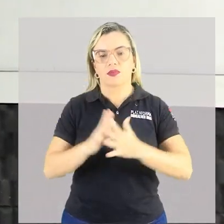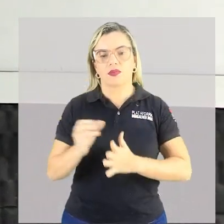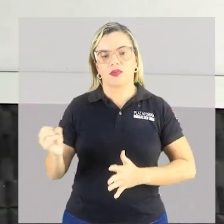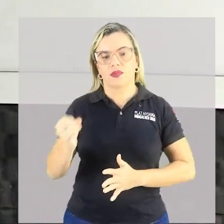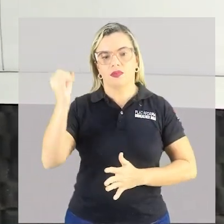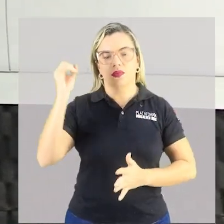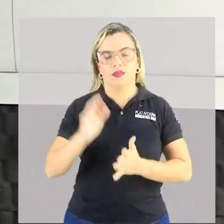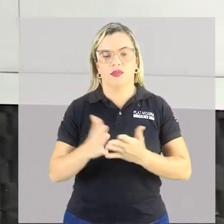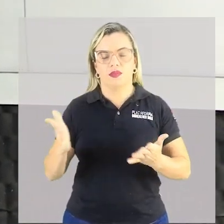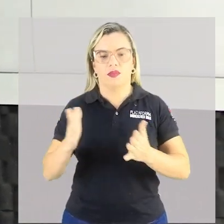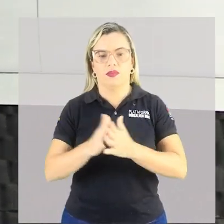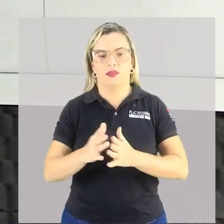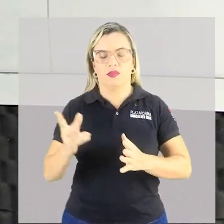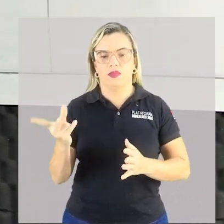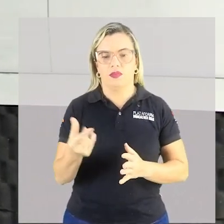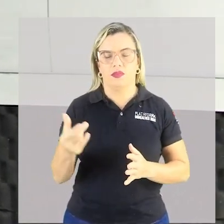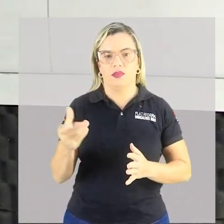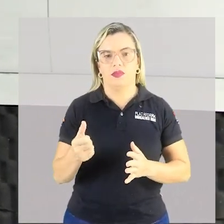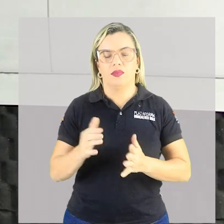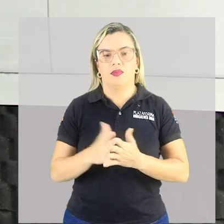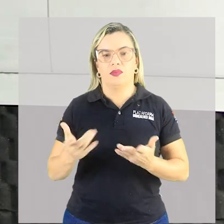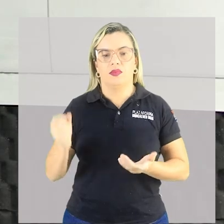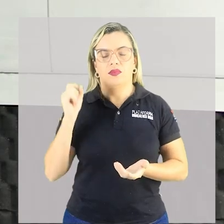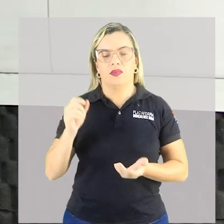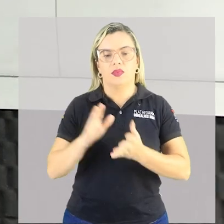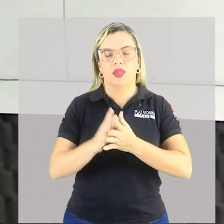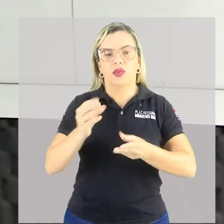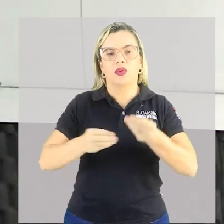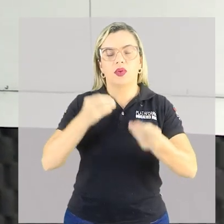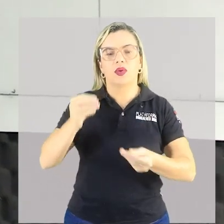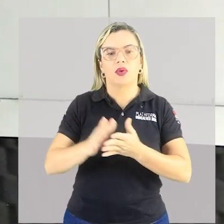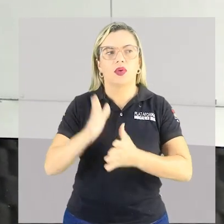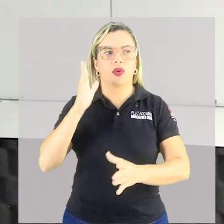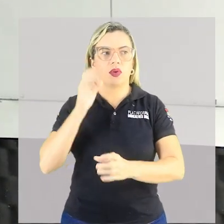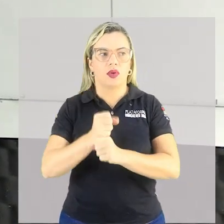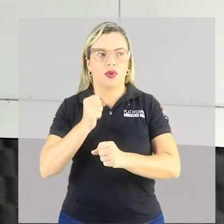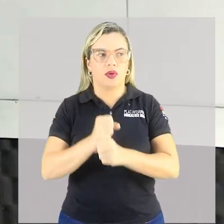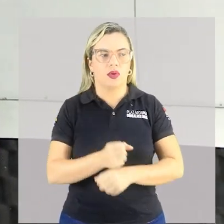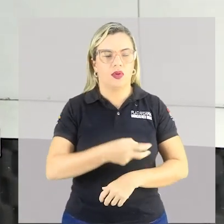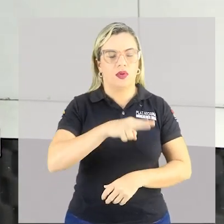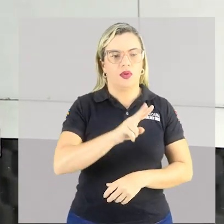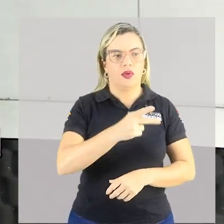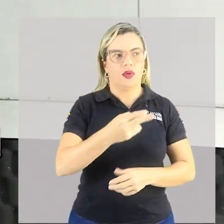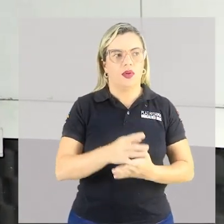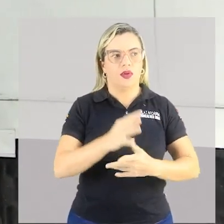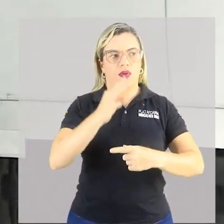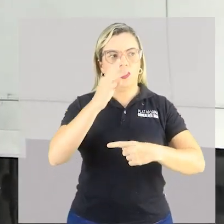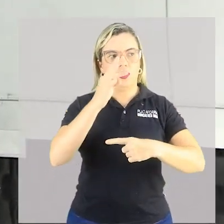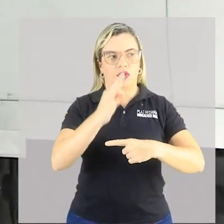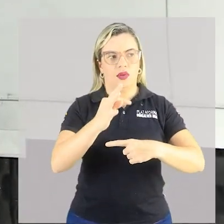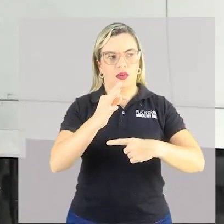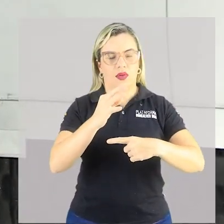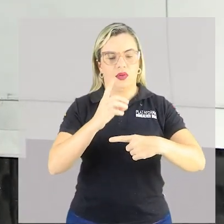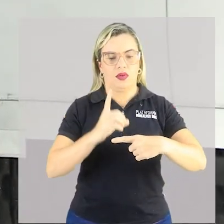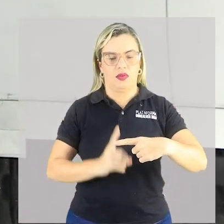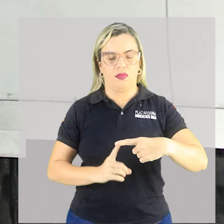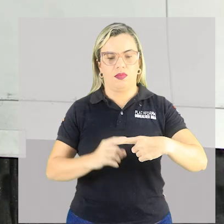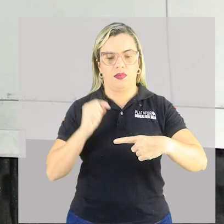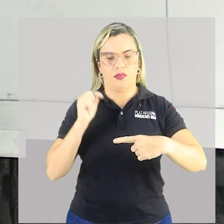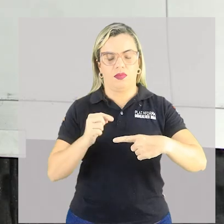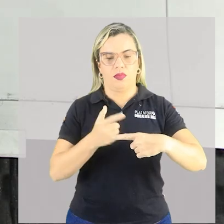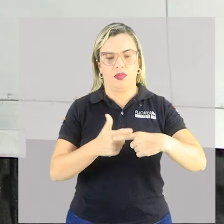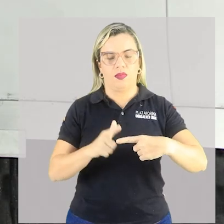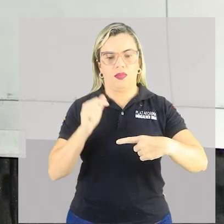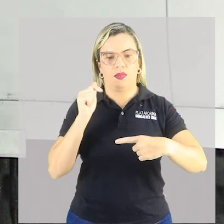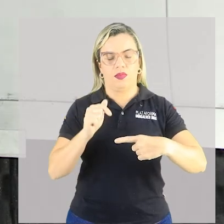aí fala de quê? De velocidade. Como é que eu calculo velocidade? Velocidade é a razão entre quem?